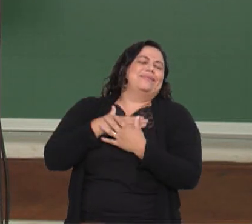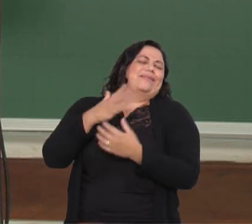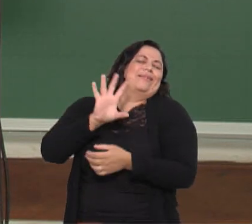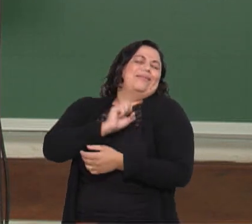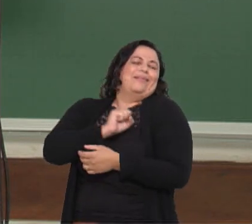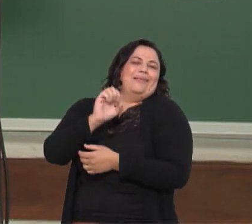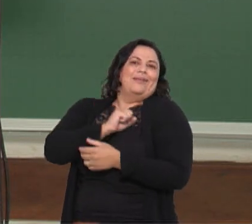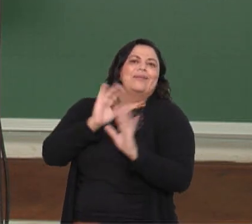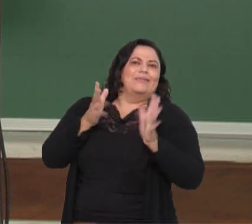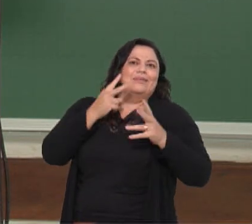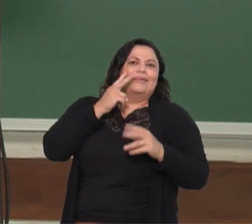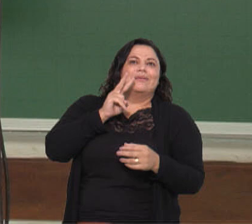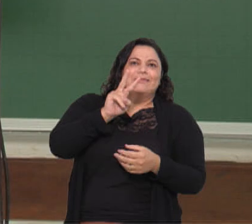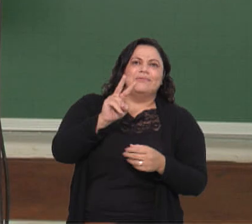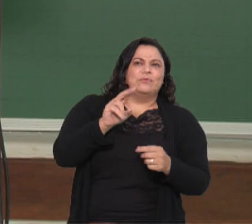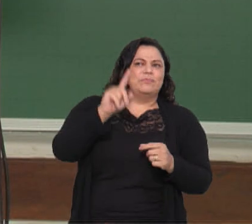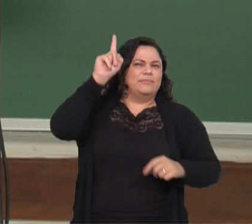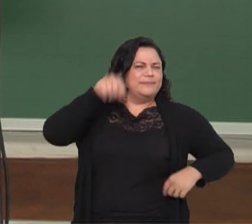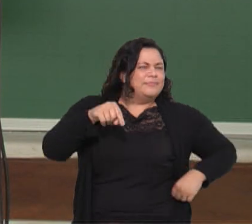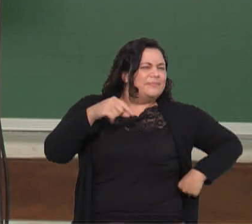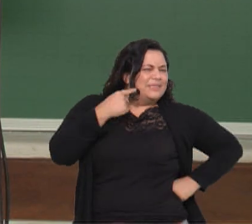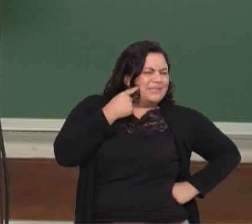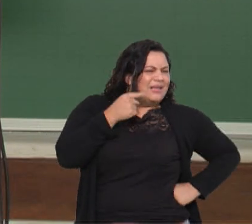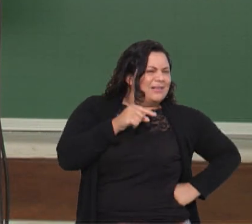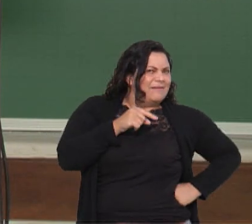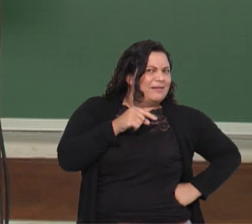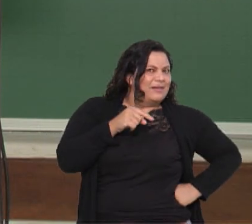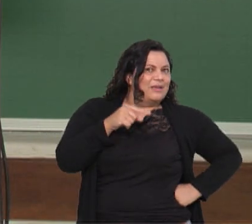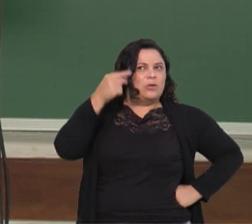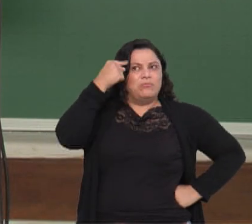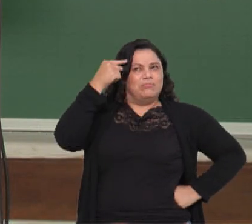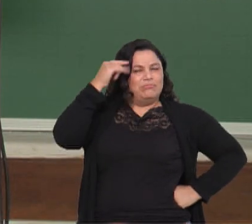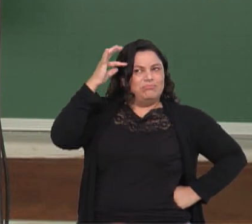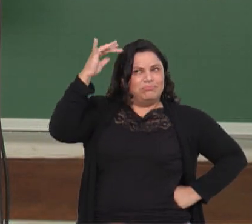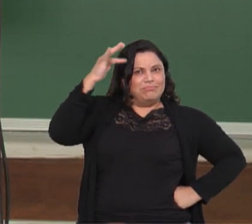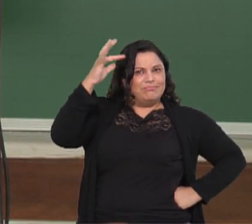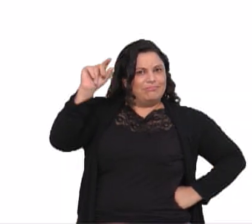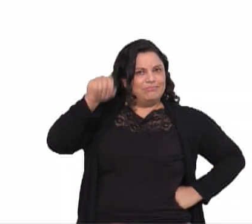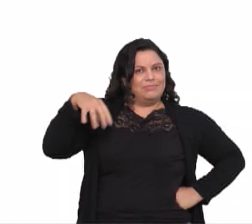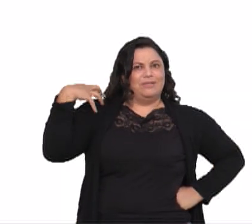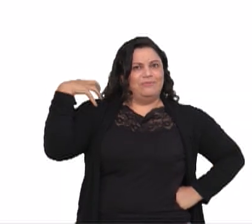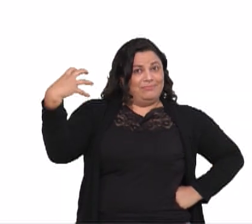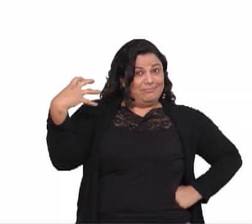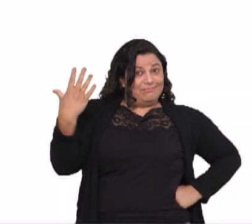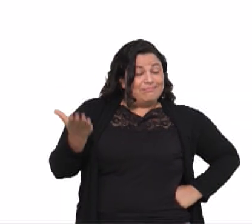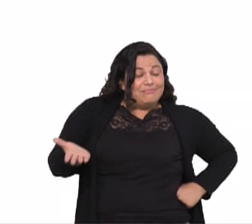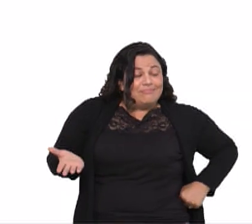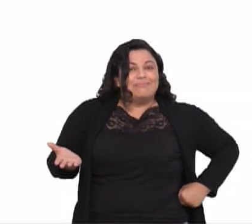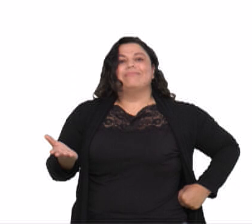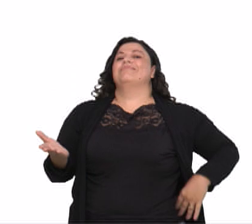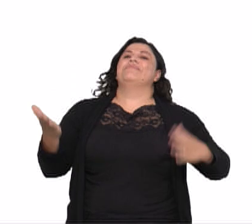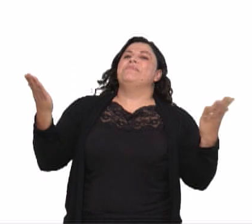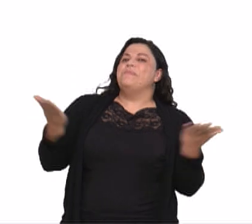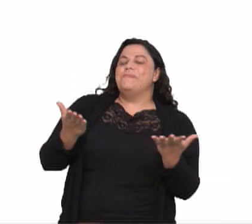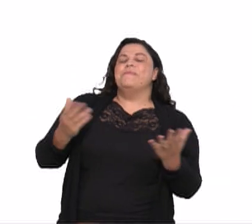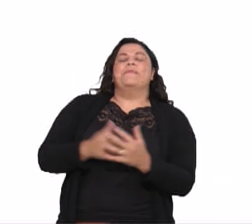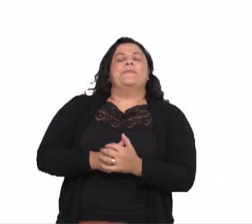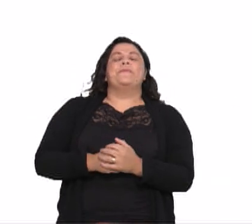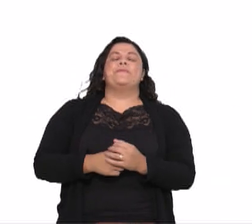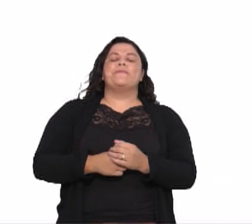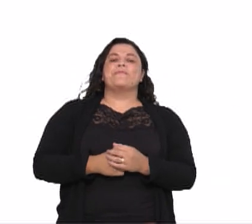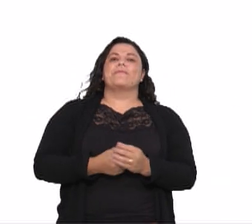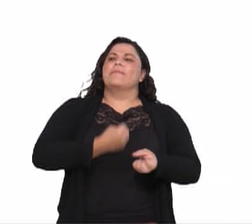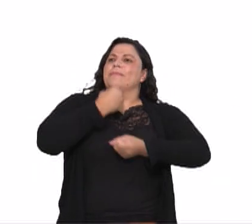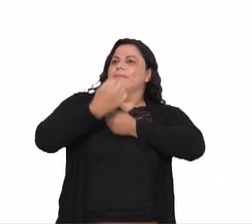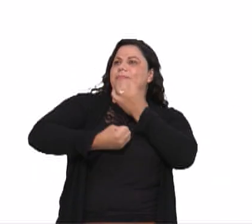tá? Agora, será que tem a ver com o pensamento do Platão? Vamos ver aqui. Quando escutamos a expressão amor